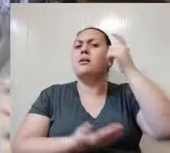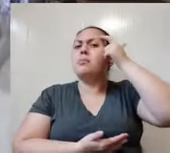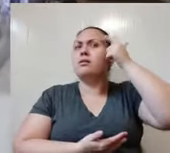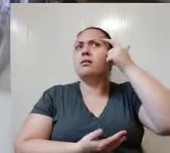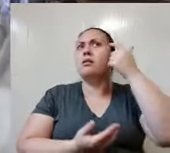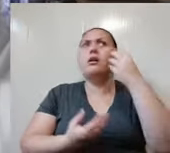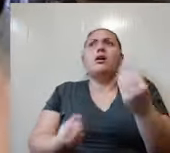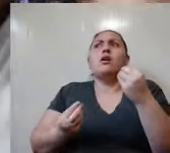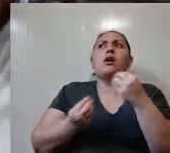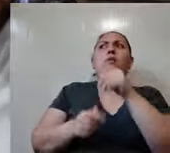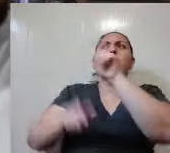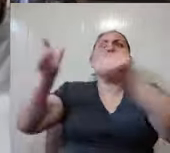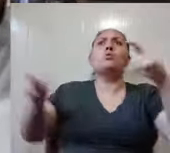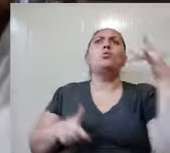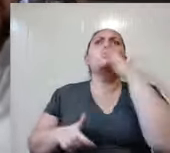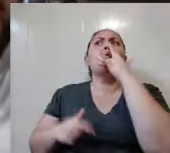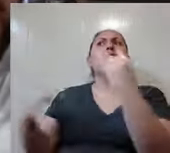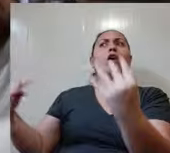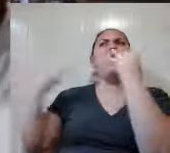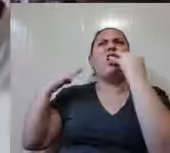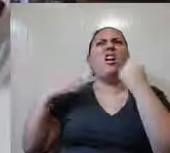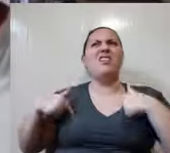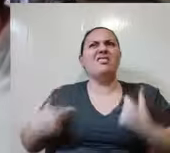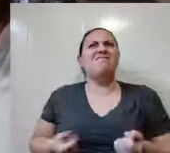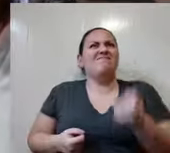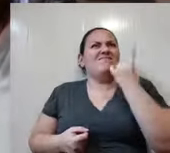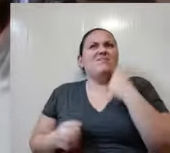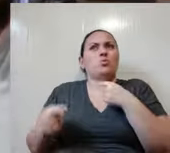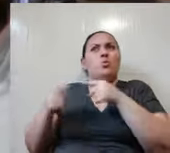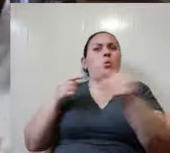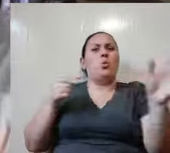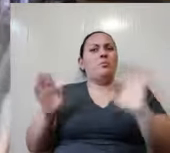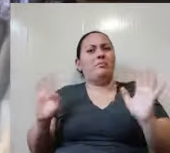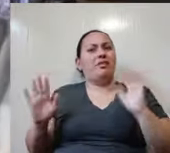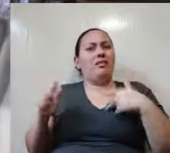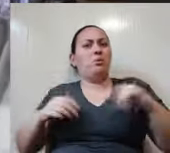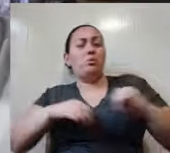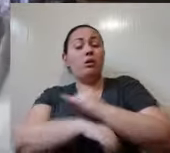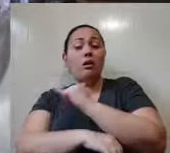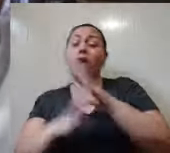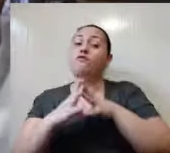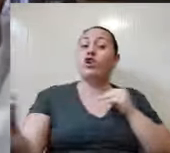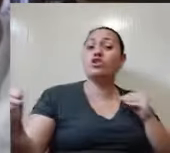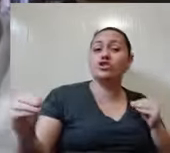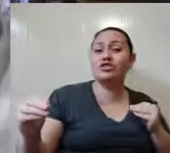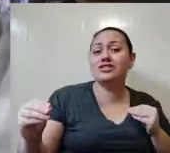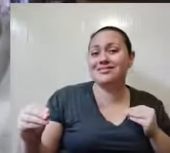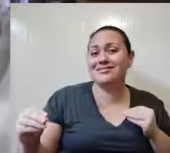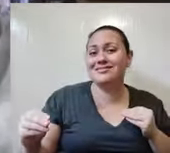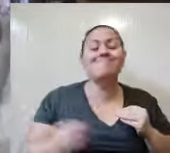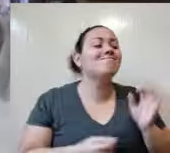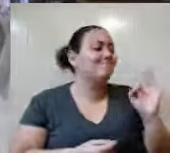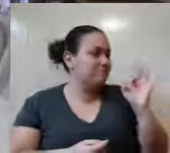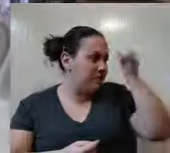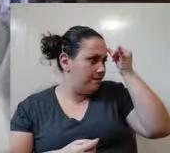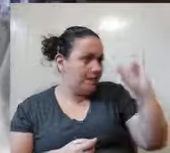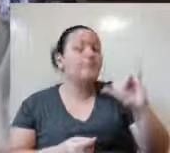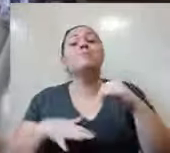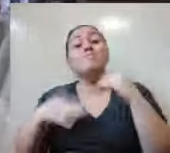eu vou ficar lá com aquele monte de gente gostosa na academia e eu aqui fora de forma? E daí a pessoa acaba fugindo de algo